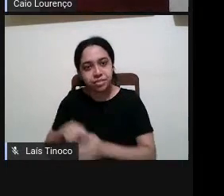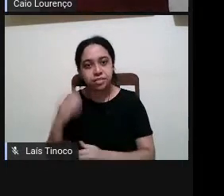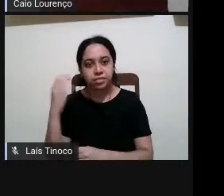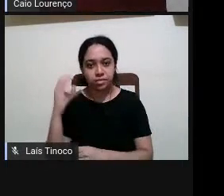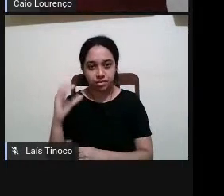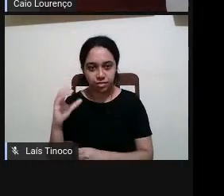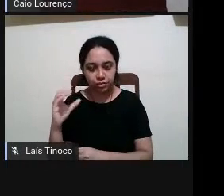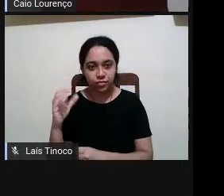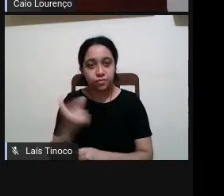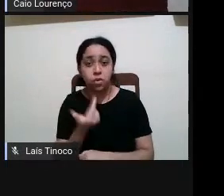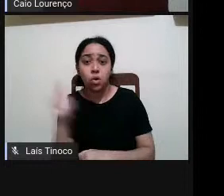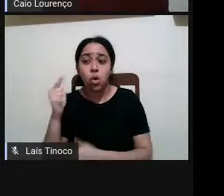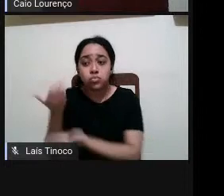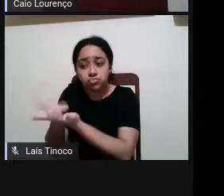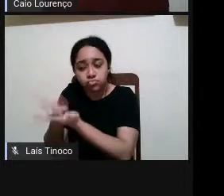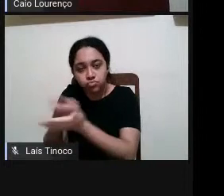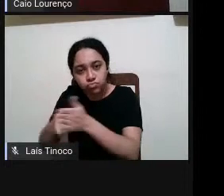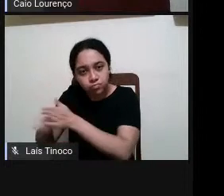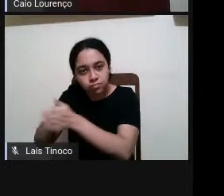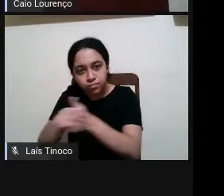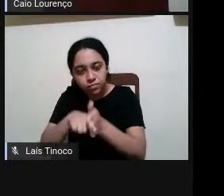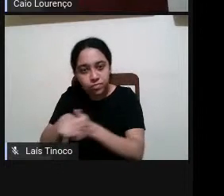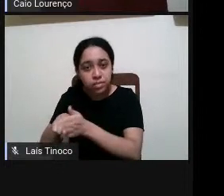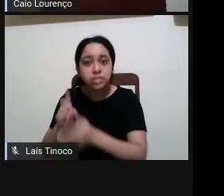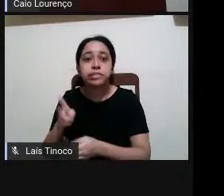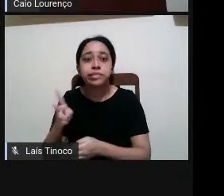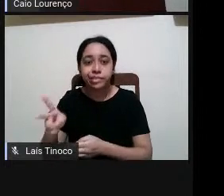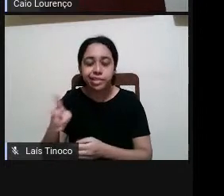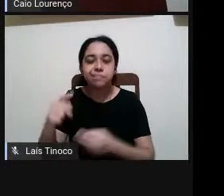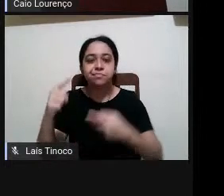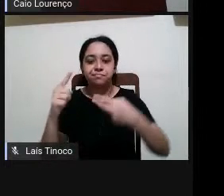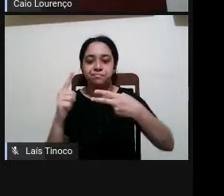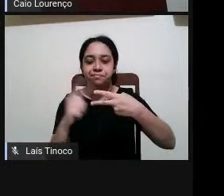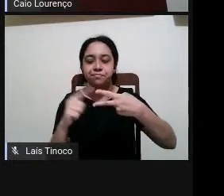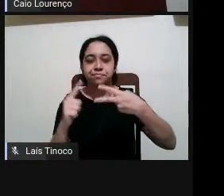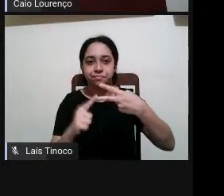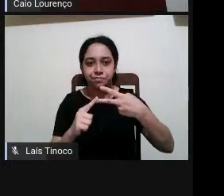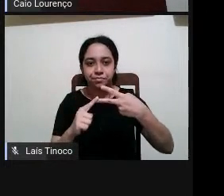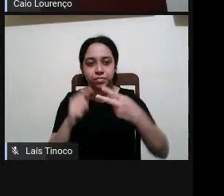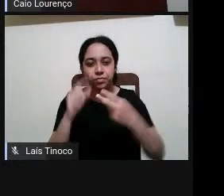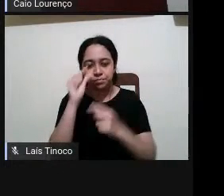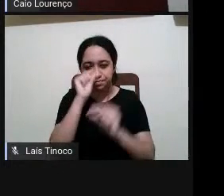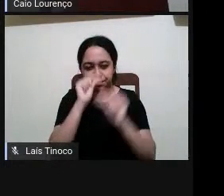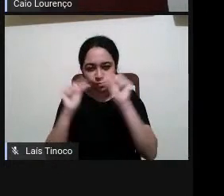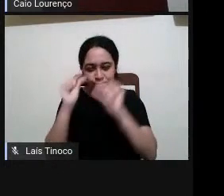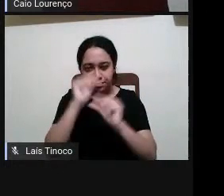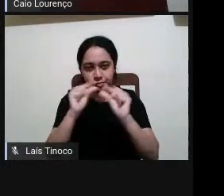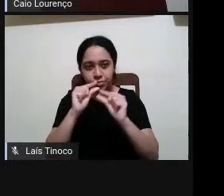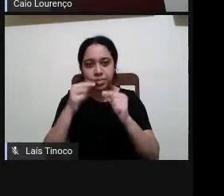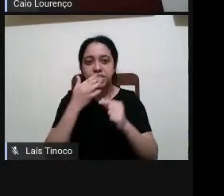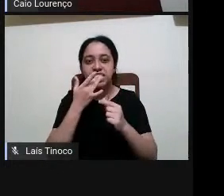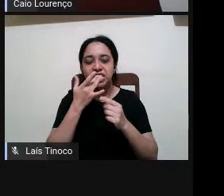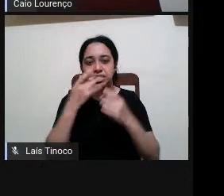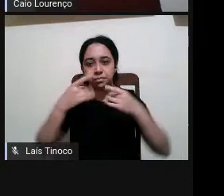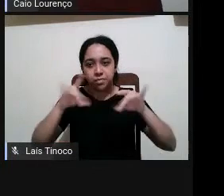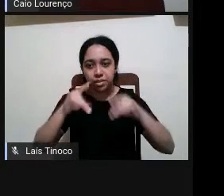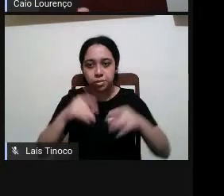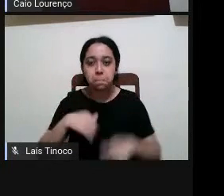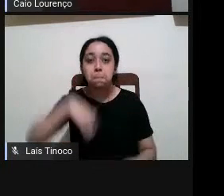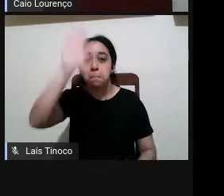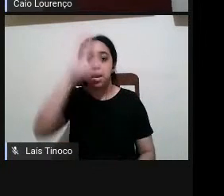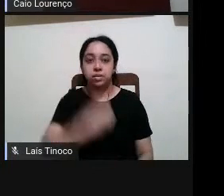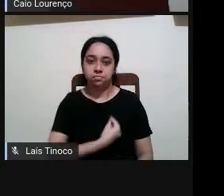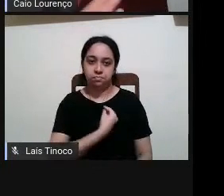tem em outros estudos, eles sempre são os itens de partículas microplásticas mais comuns, o polipropileno